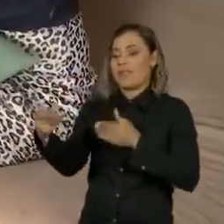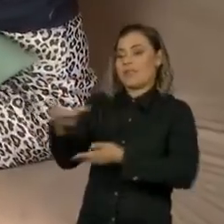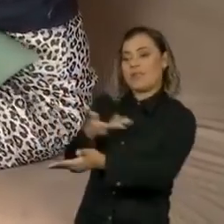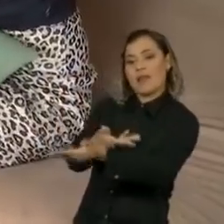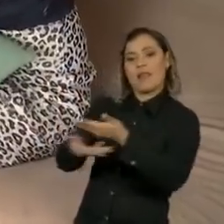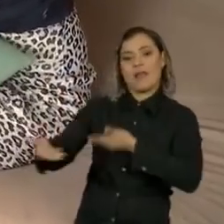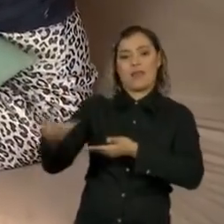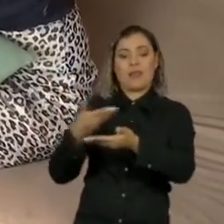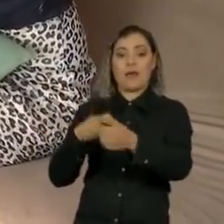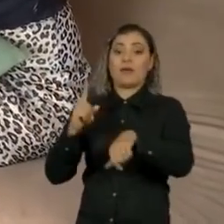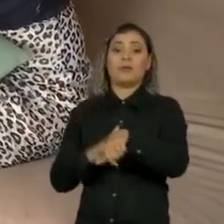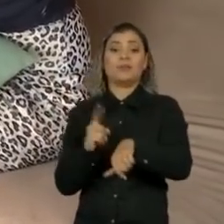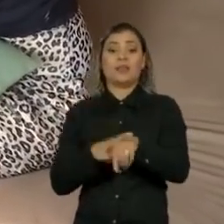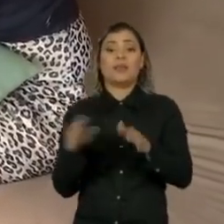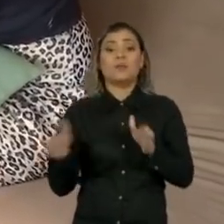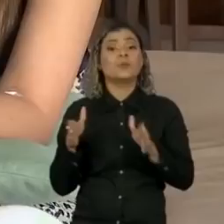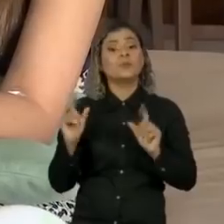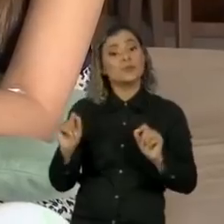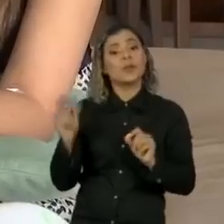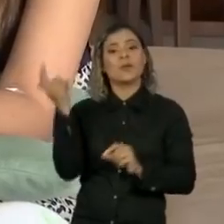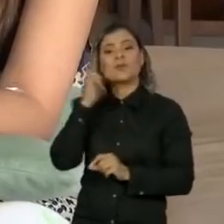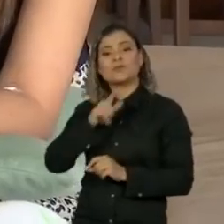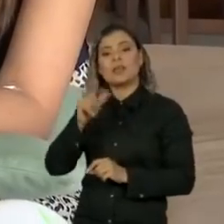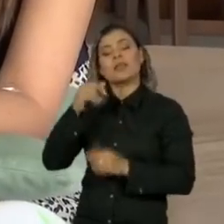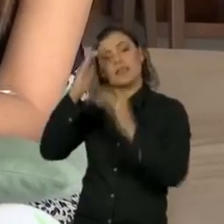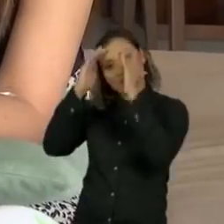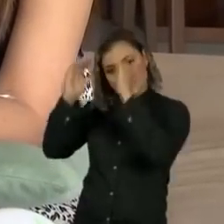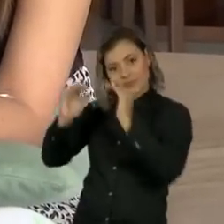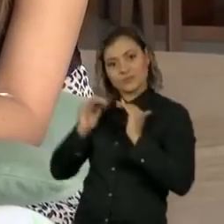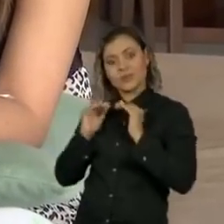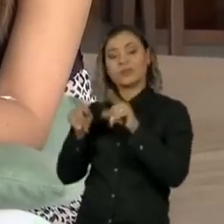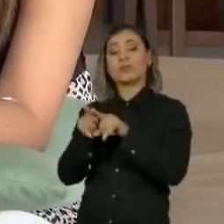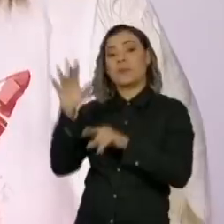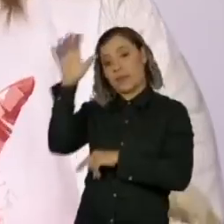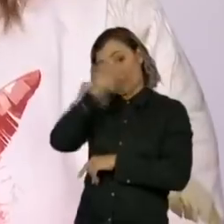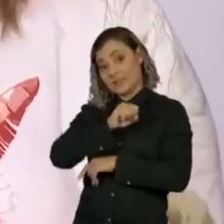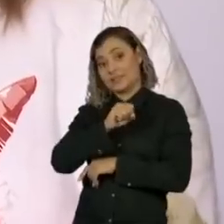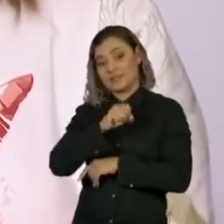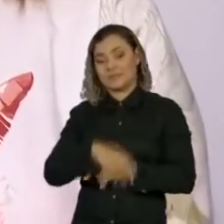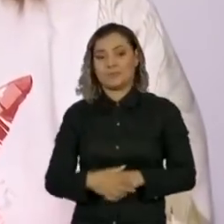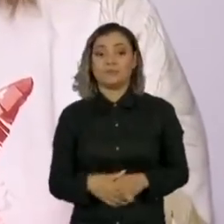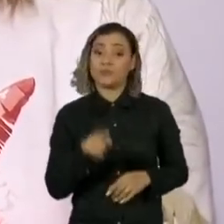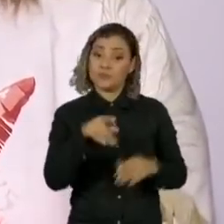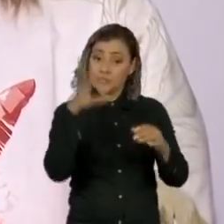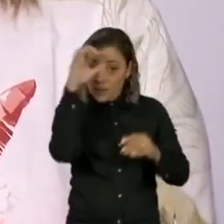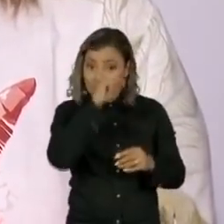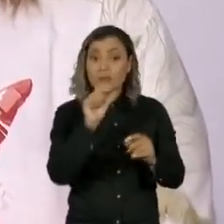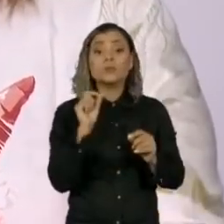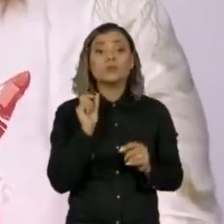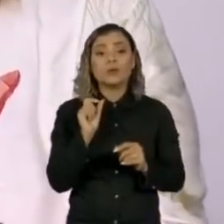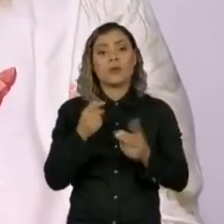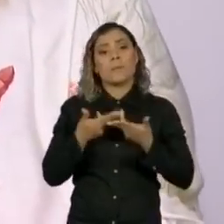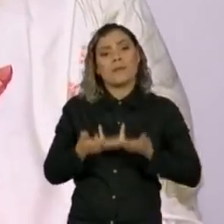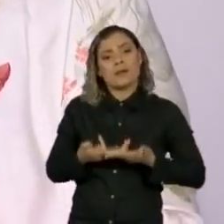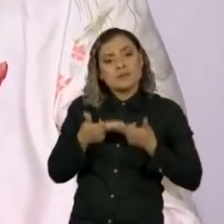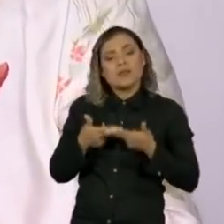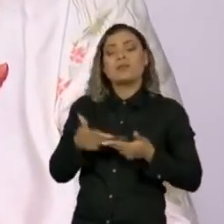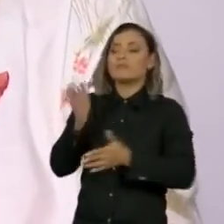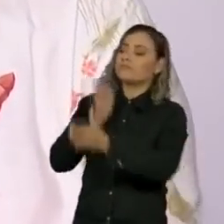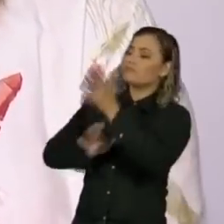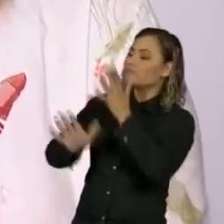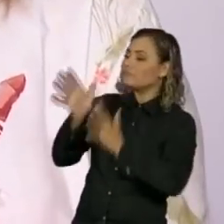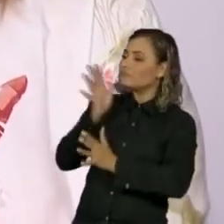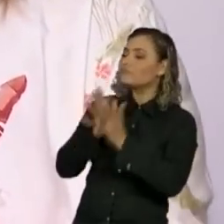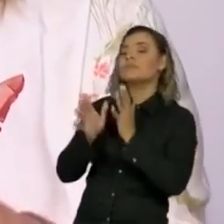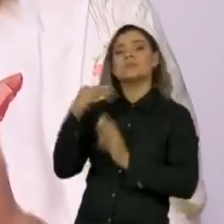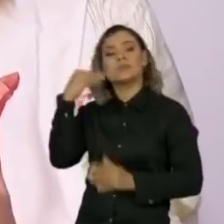Você oferece seu tempo e ganha de volta respeito e aprendizado. Você aprende ouvindo. Você aprende o que é a